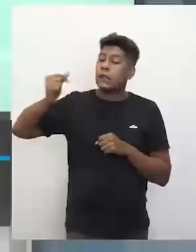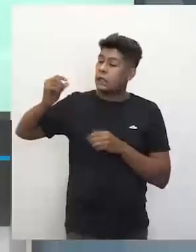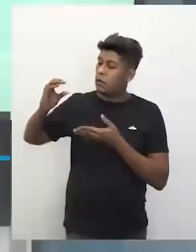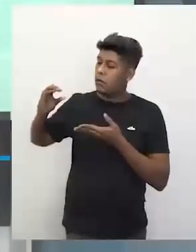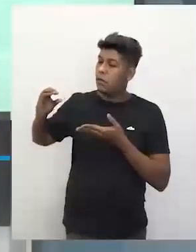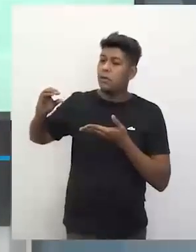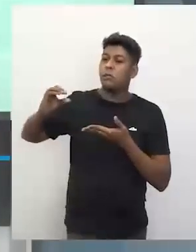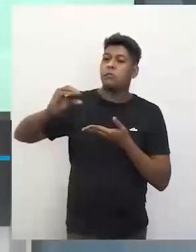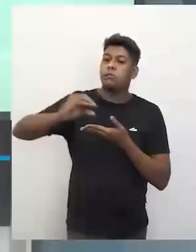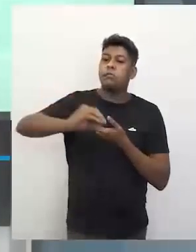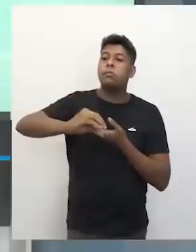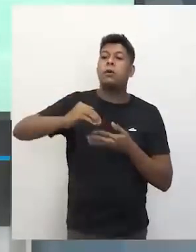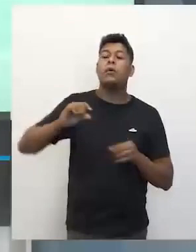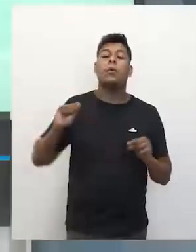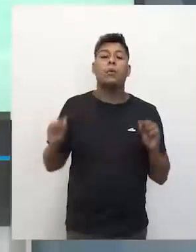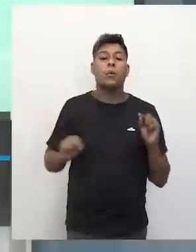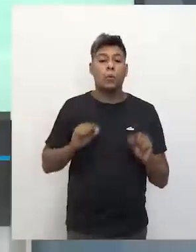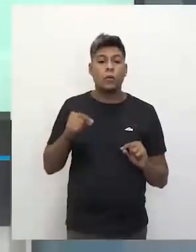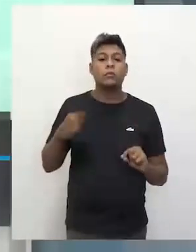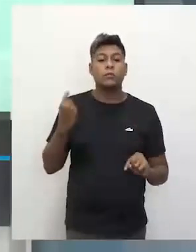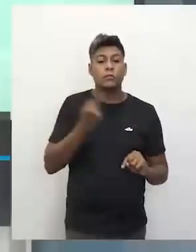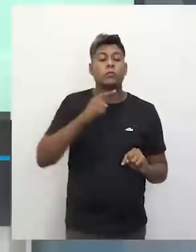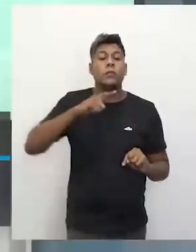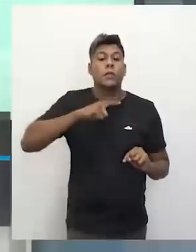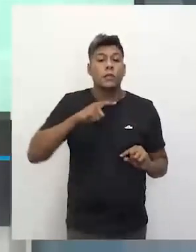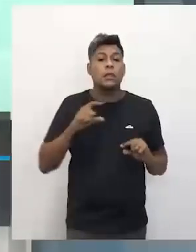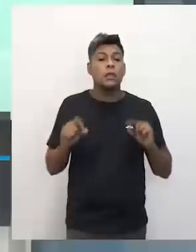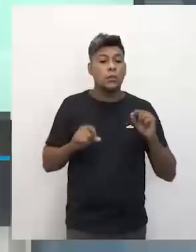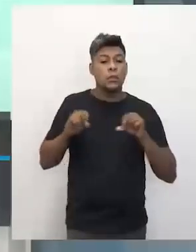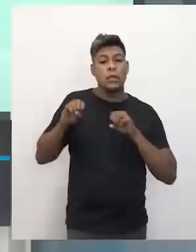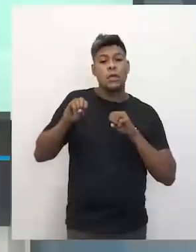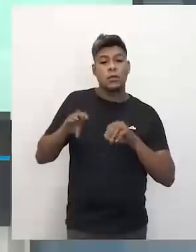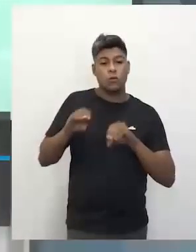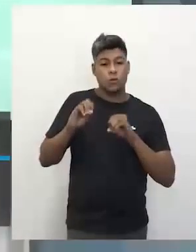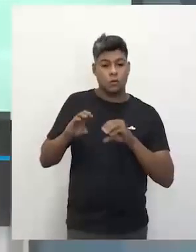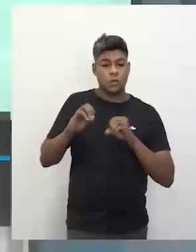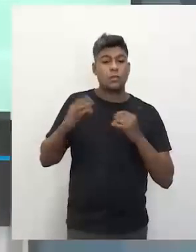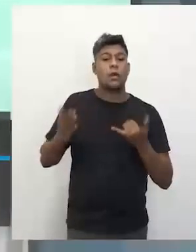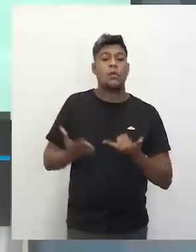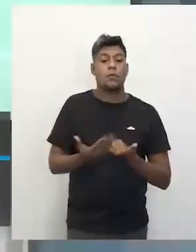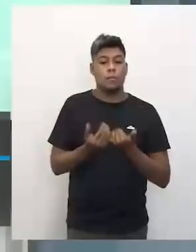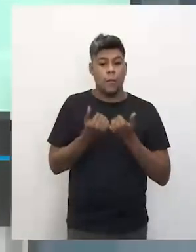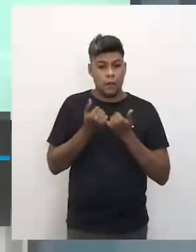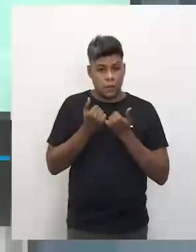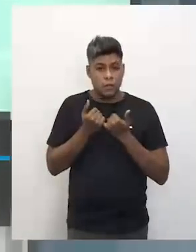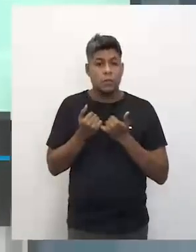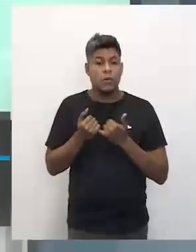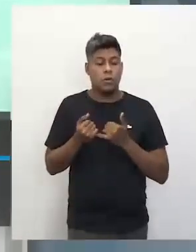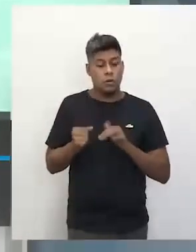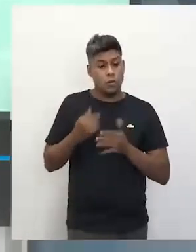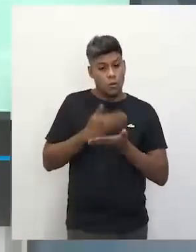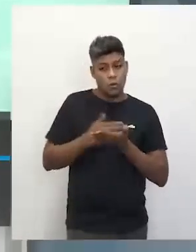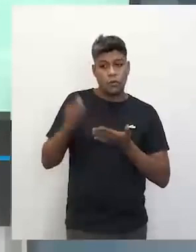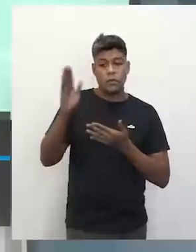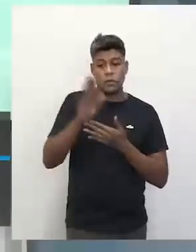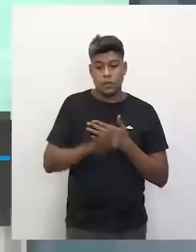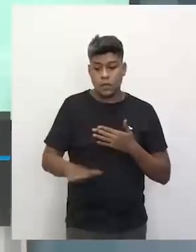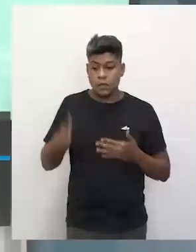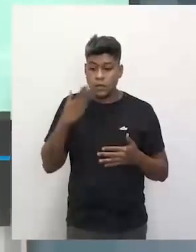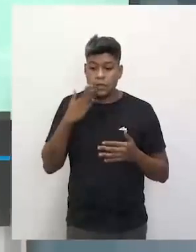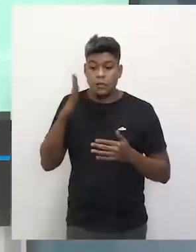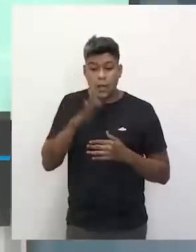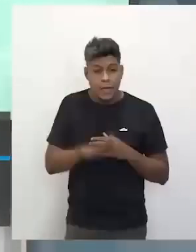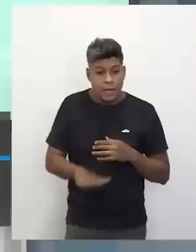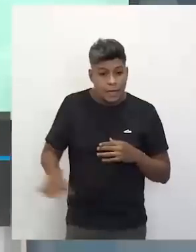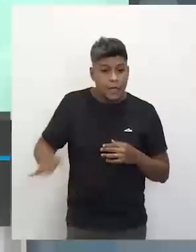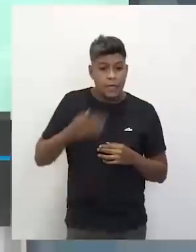ali justamente para que a gente tenha essa educação patrimonial desde a criança pequena. Justamente quando a criança pequena